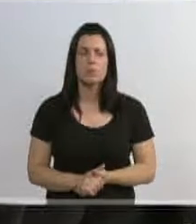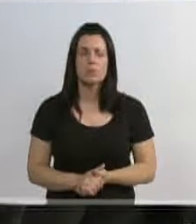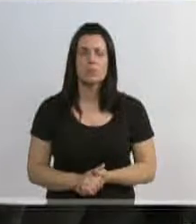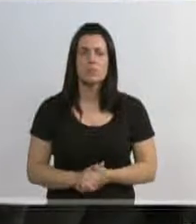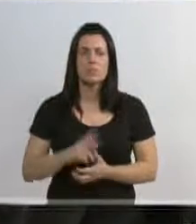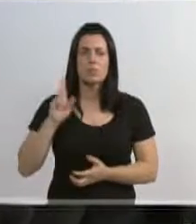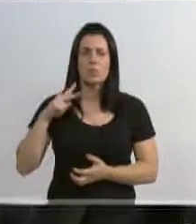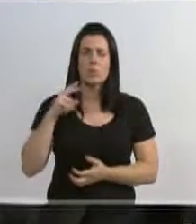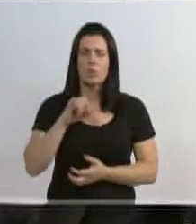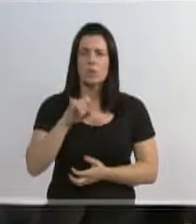Vereador Ito.